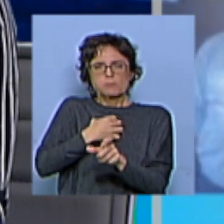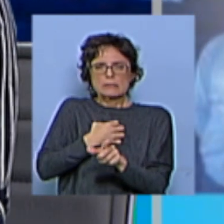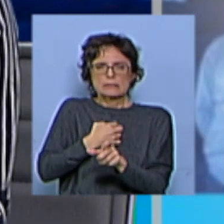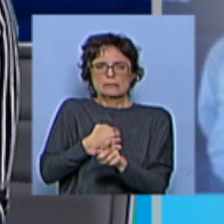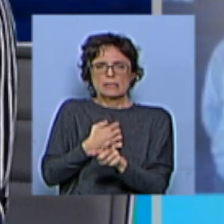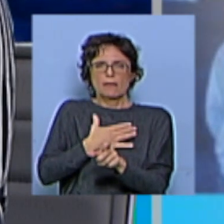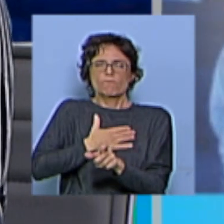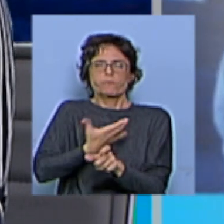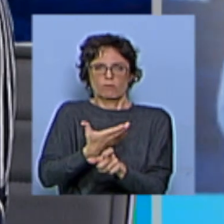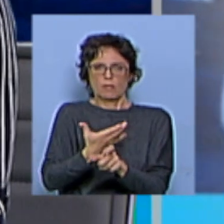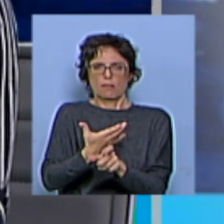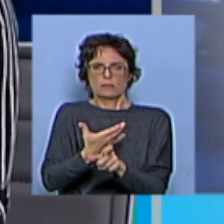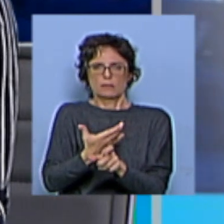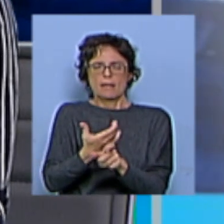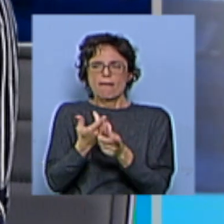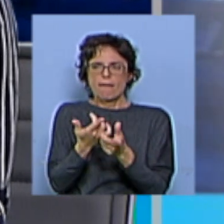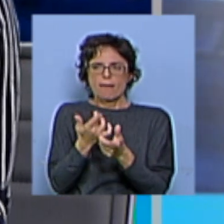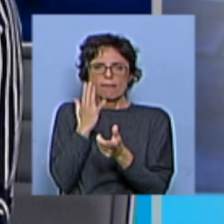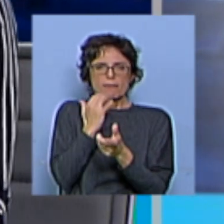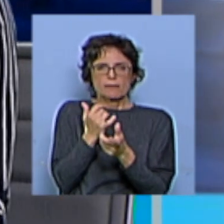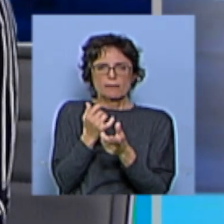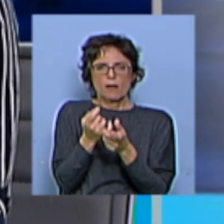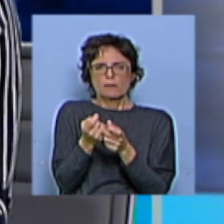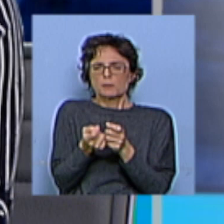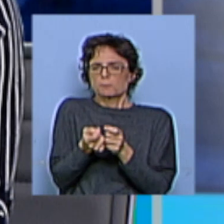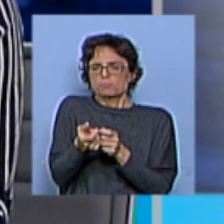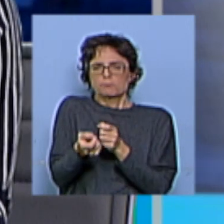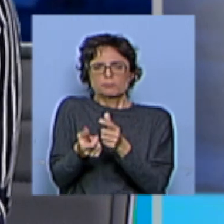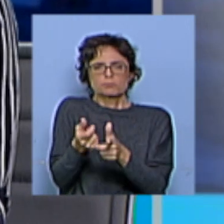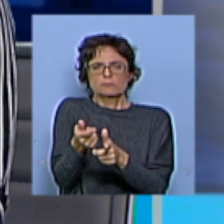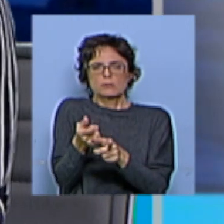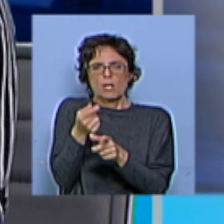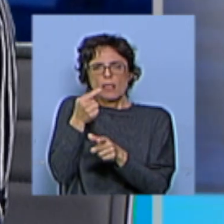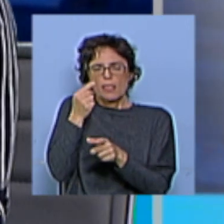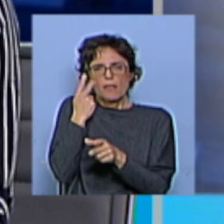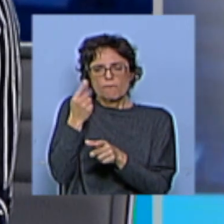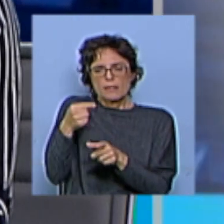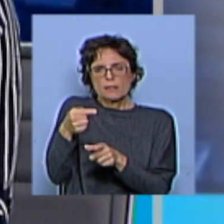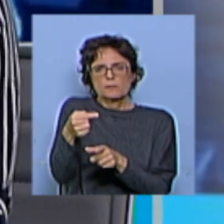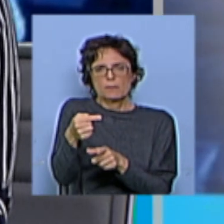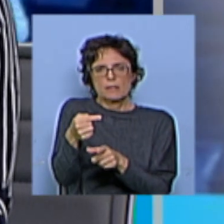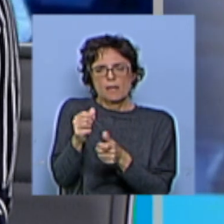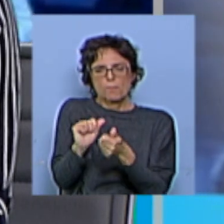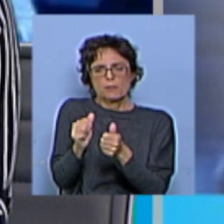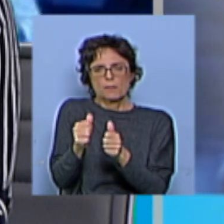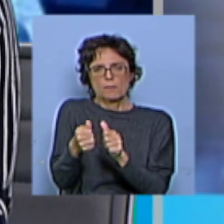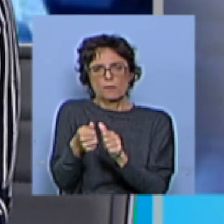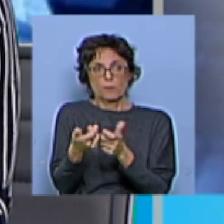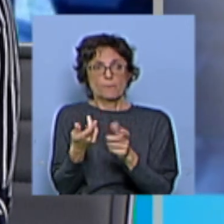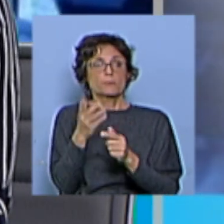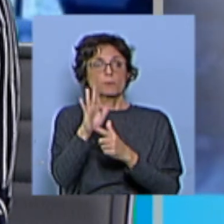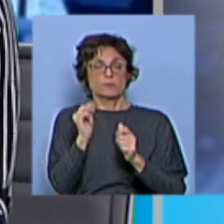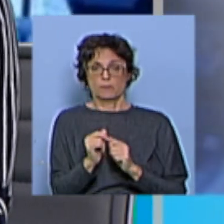bairro, atuam junto daqueles que estão mais próximos deles. Estou a pensar, por exemplo, no Almerindo, que no bairro da Fonte da Prata faz um trabalho